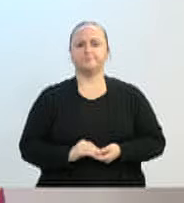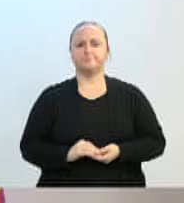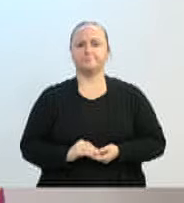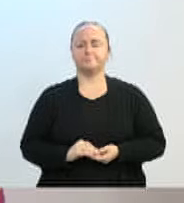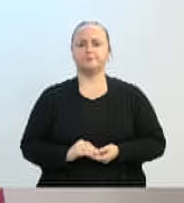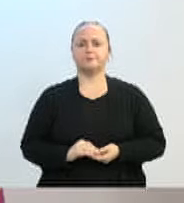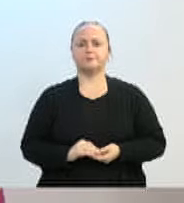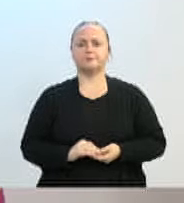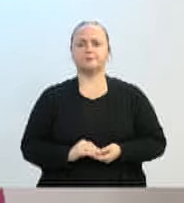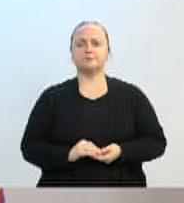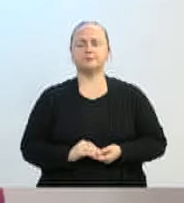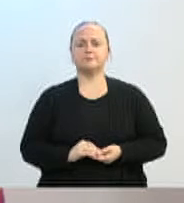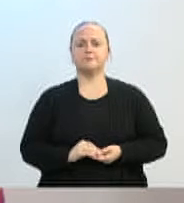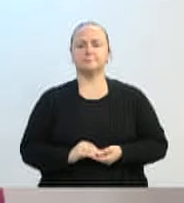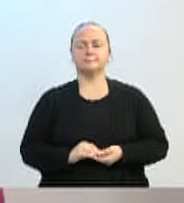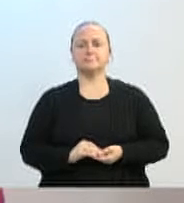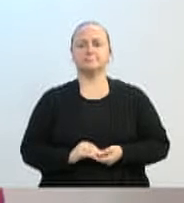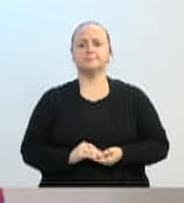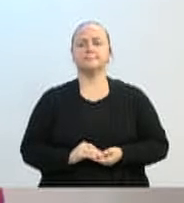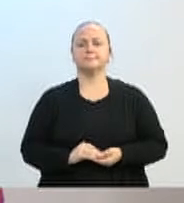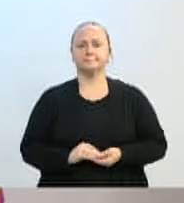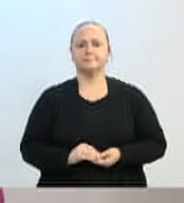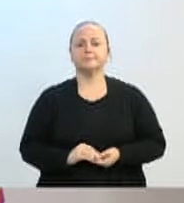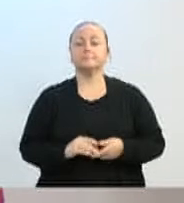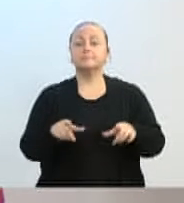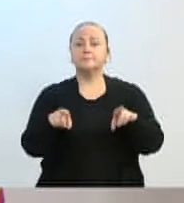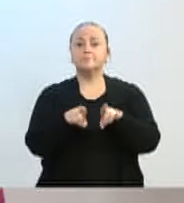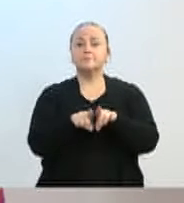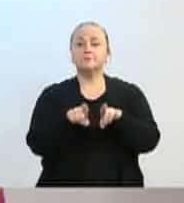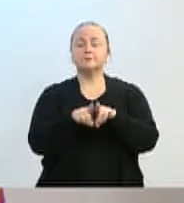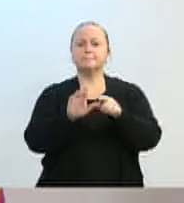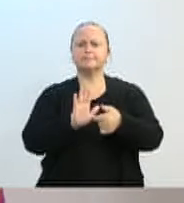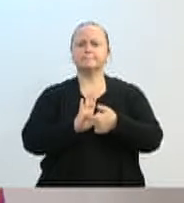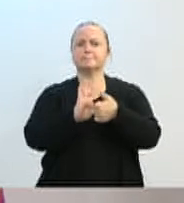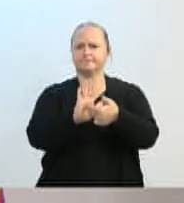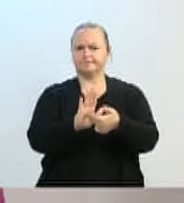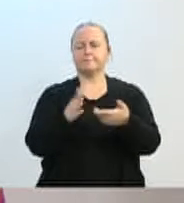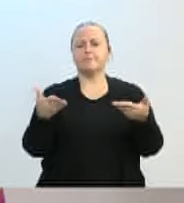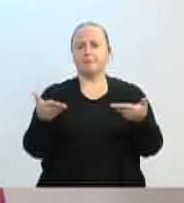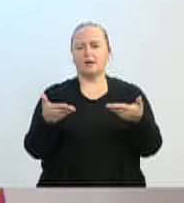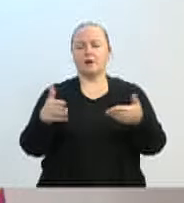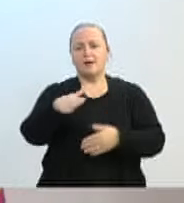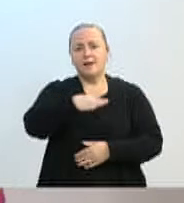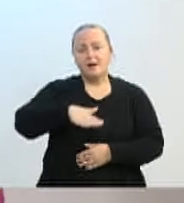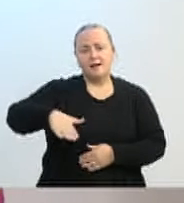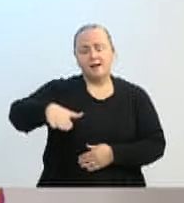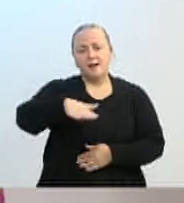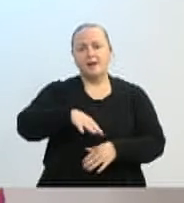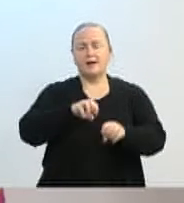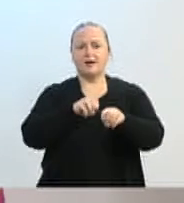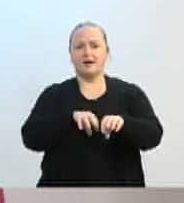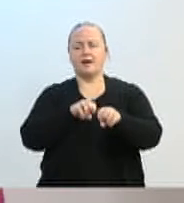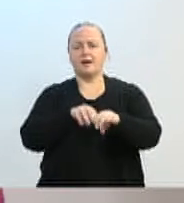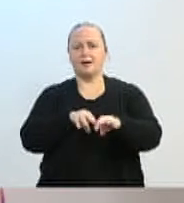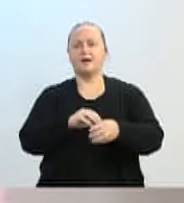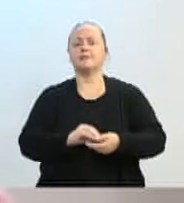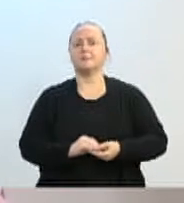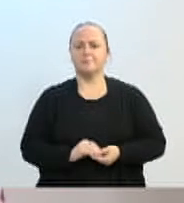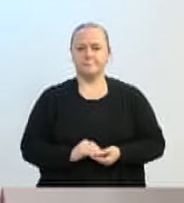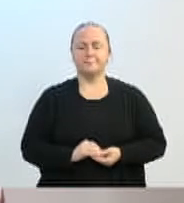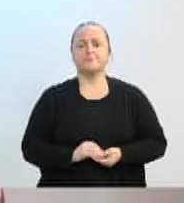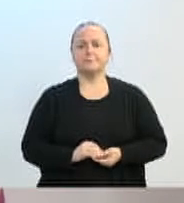Dando seguimento ao meu pronunciamento, eu gostaria também de destacar, agora na área da educação, que